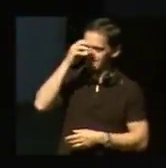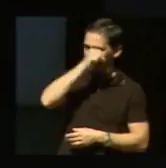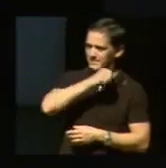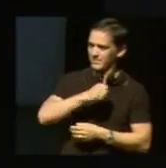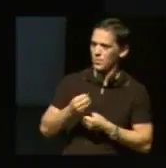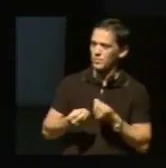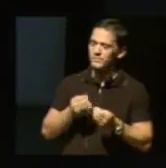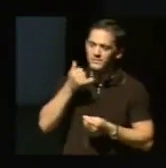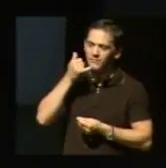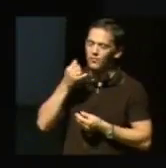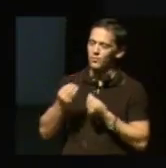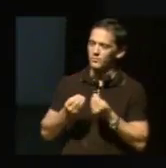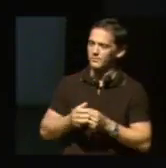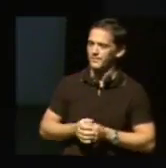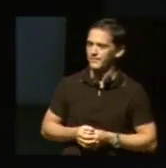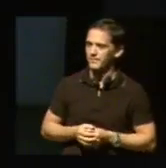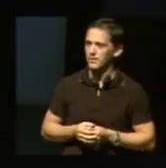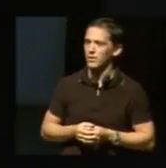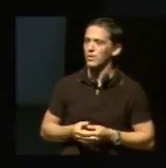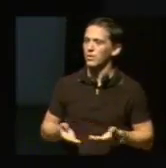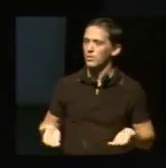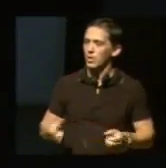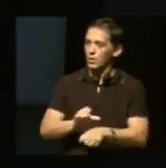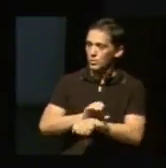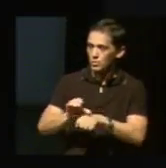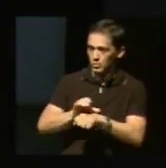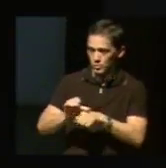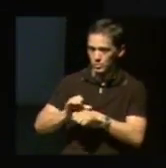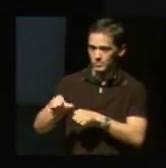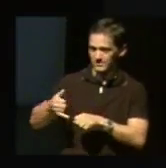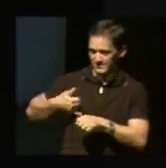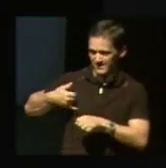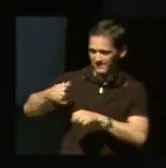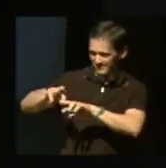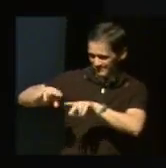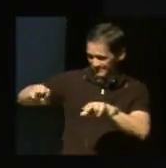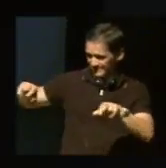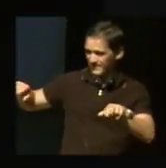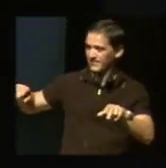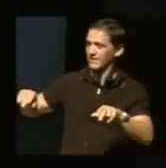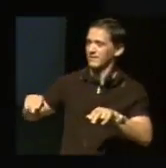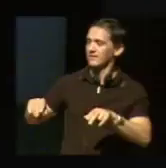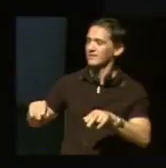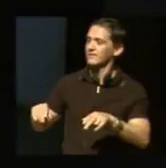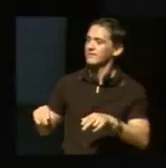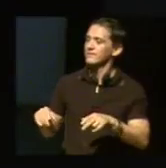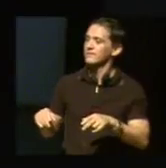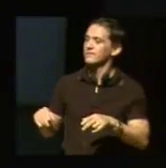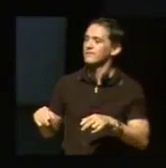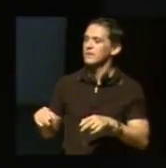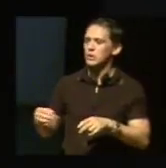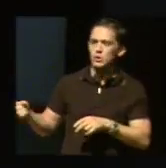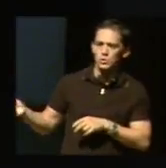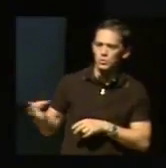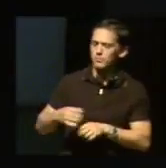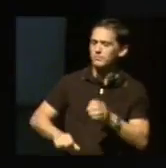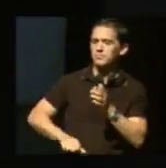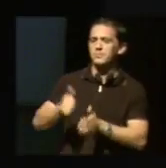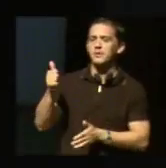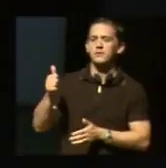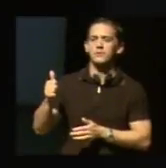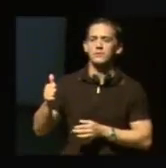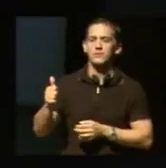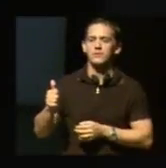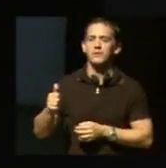nós estamos propiciando, esse programa Gerações que nós estamos propiciando, que eu acredito que seja inédito, é um